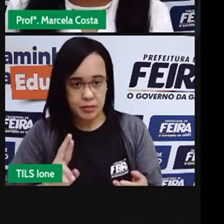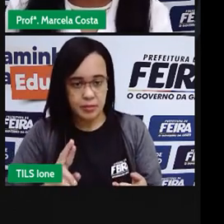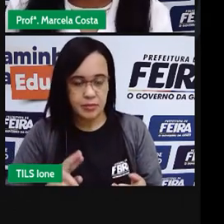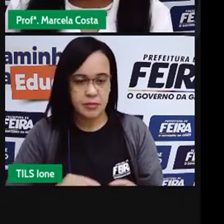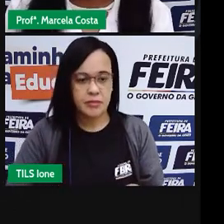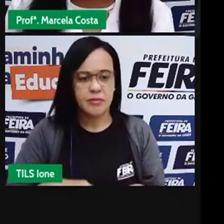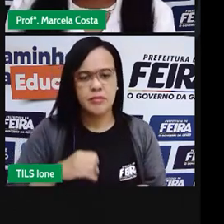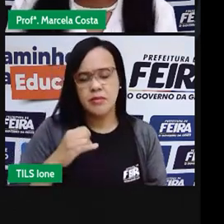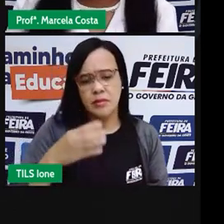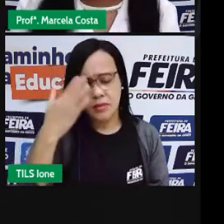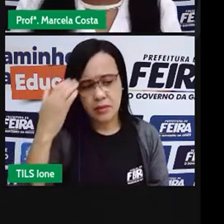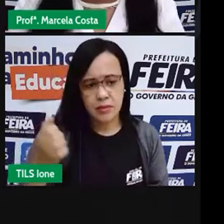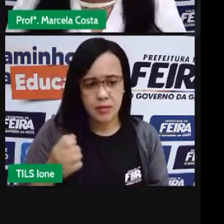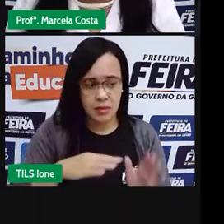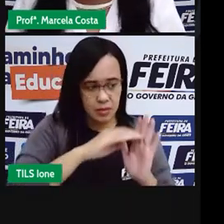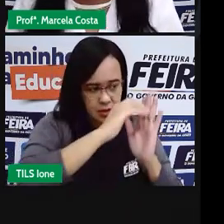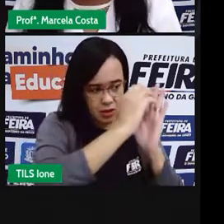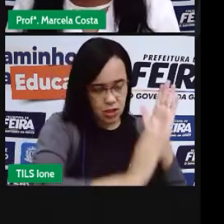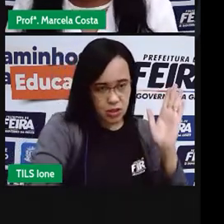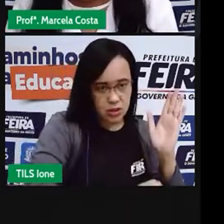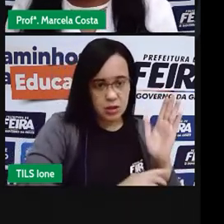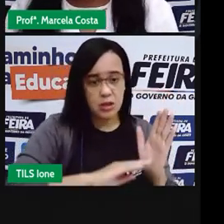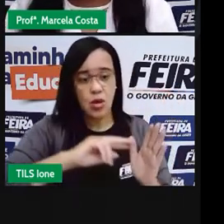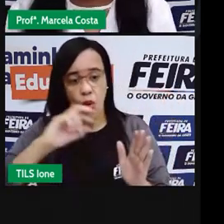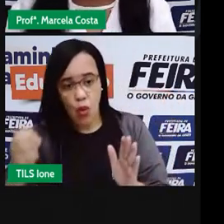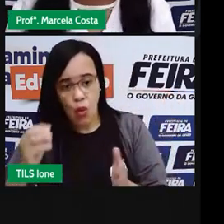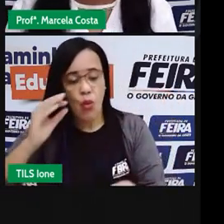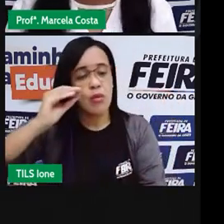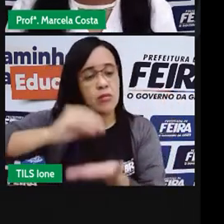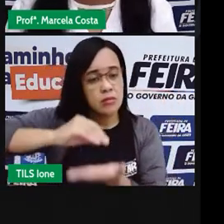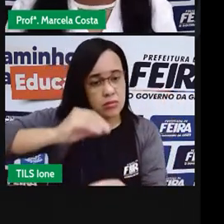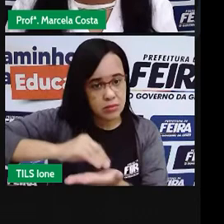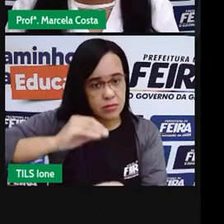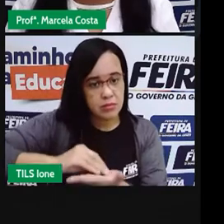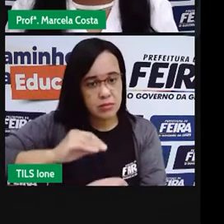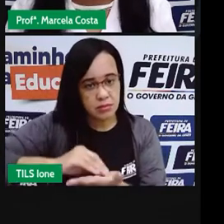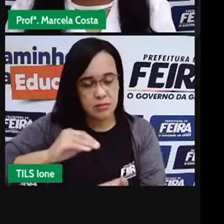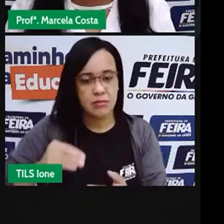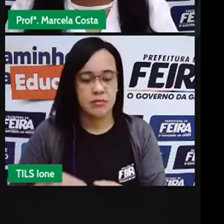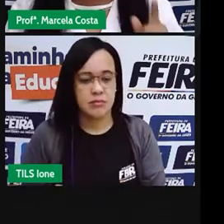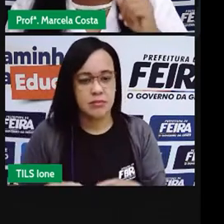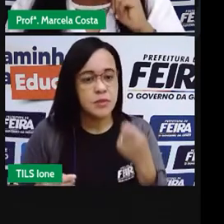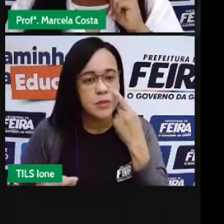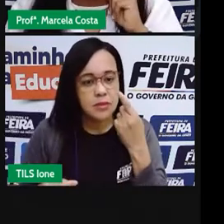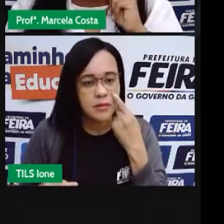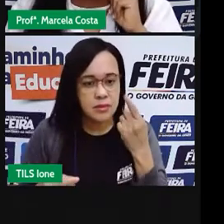se vai sobrar ou se vai faltar. Então,